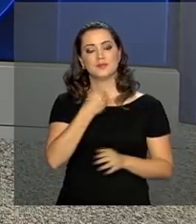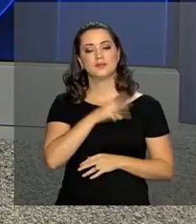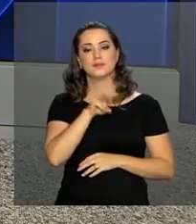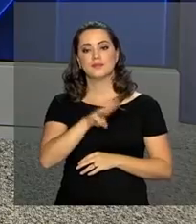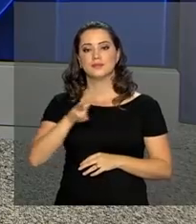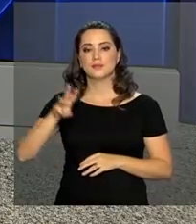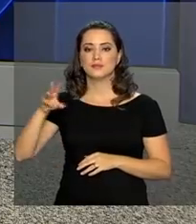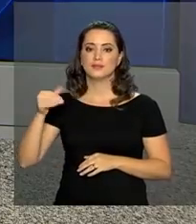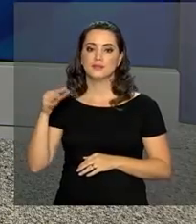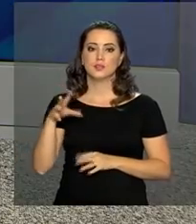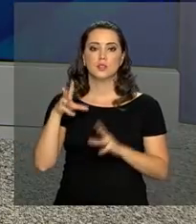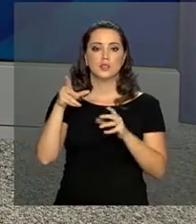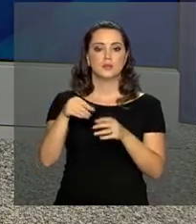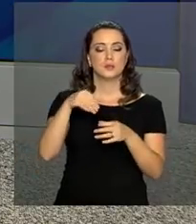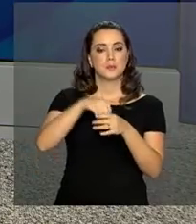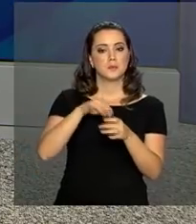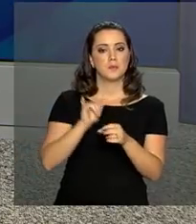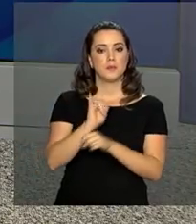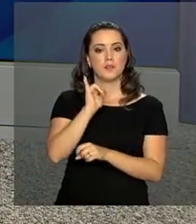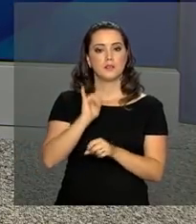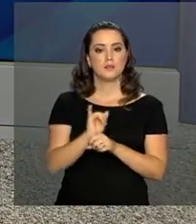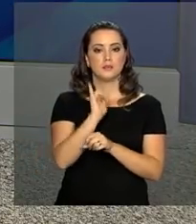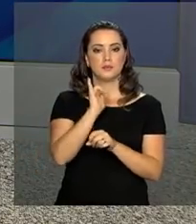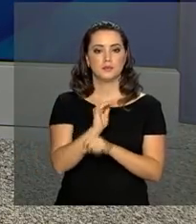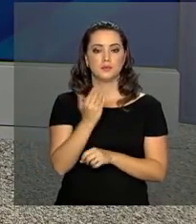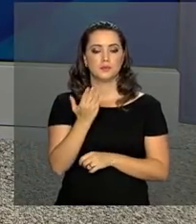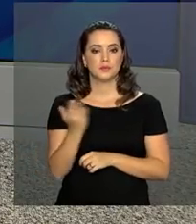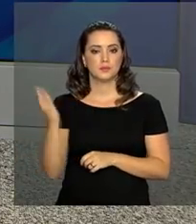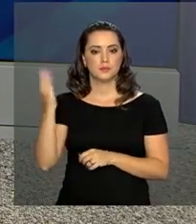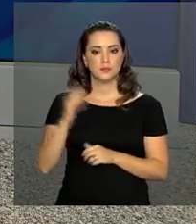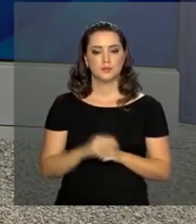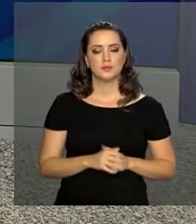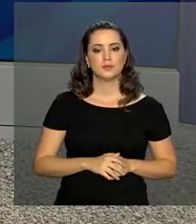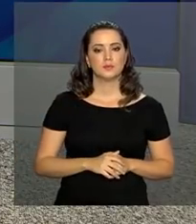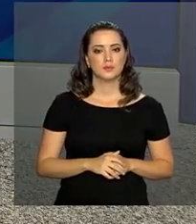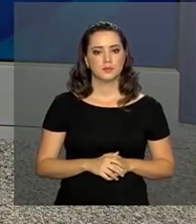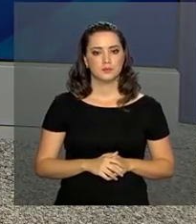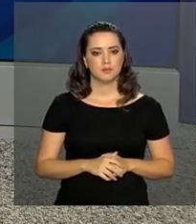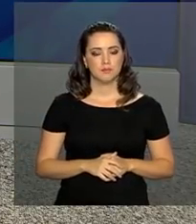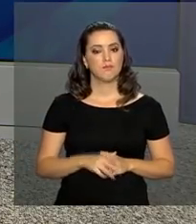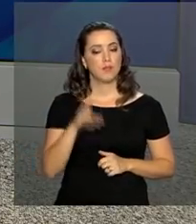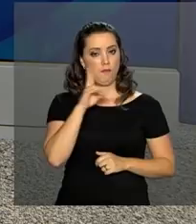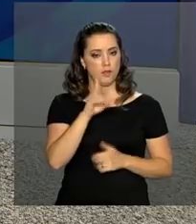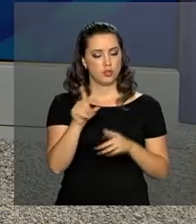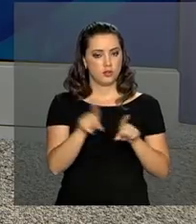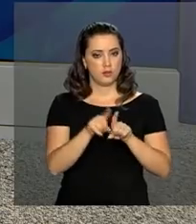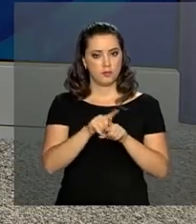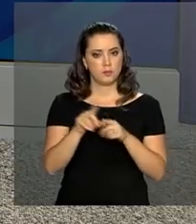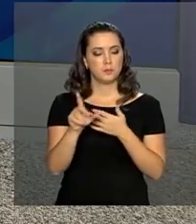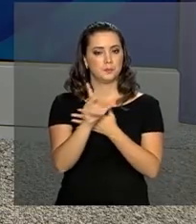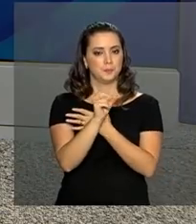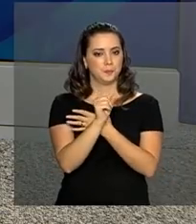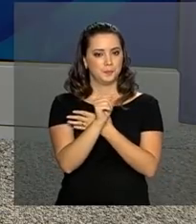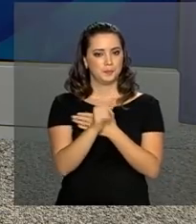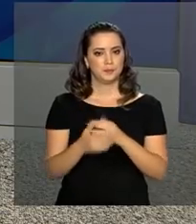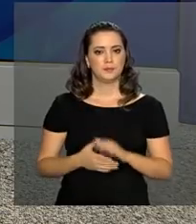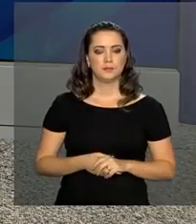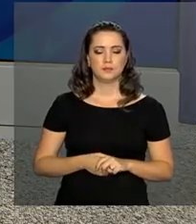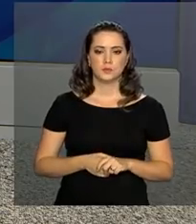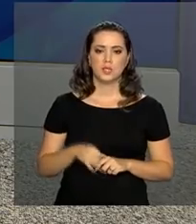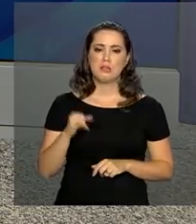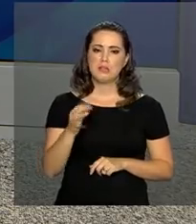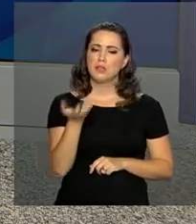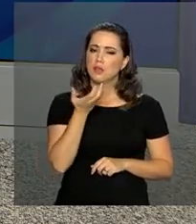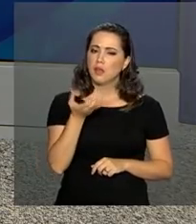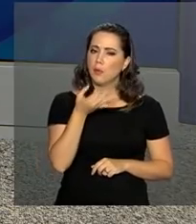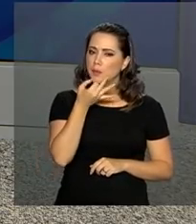vivo pelo site da NBR. E todas as reportagens estão em nosso canal no YouTube. Acesse também o nosso perfil no Twitter. E